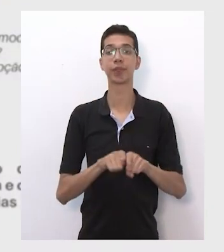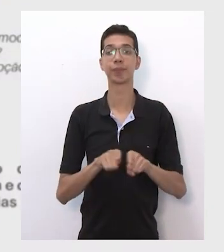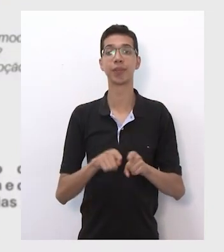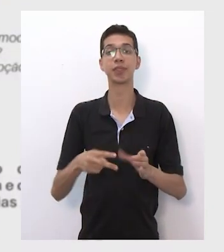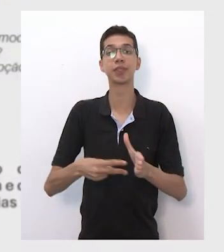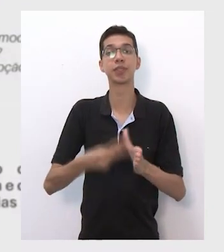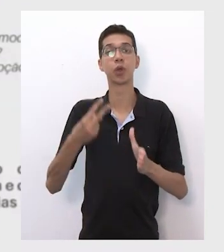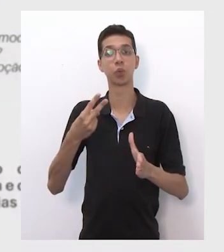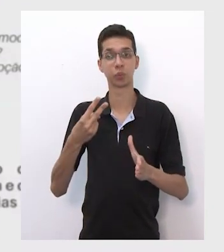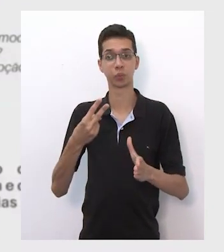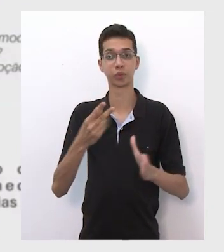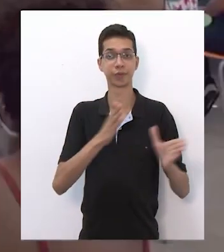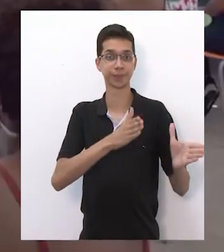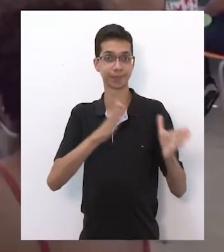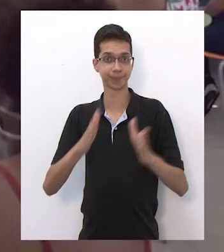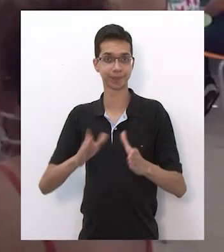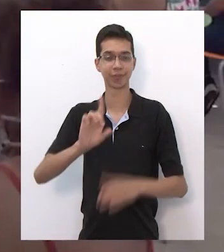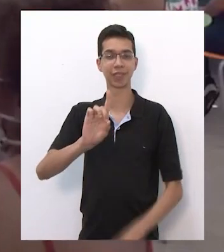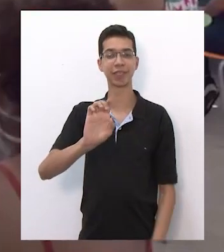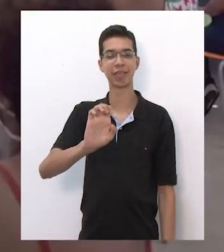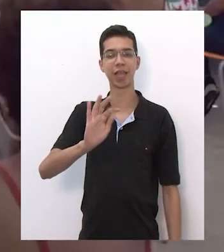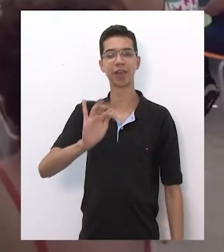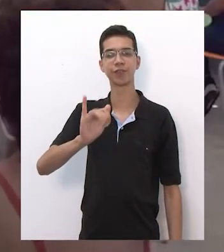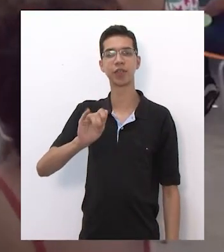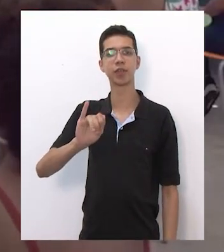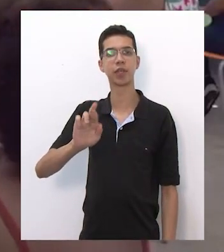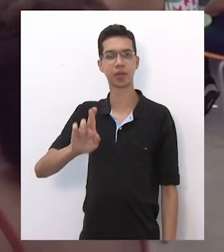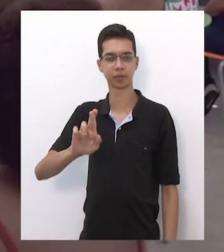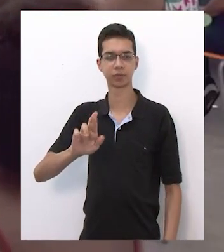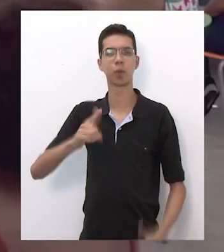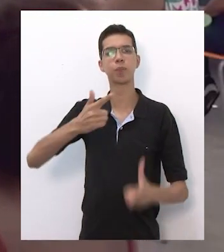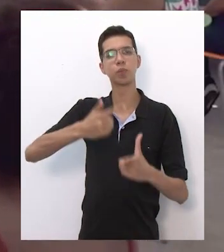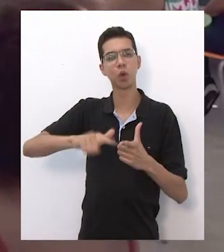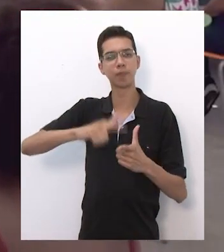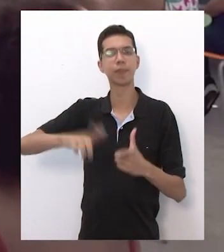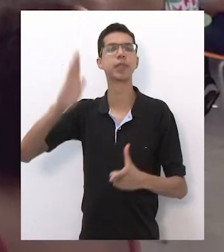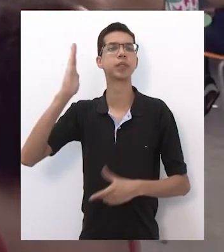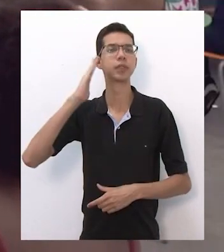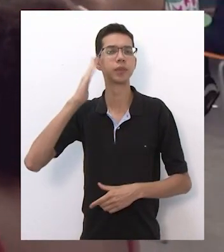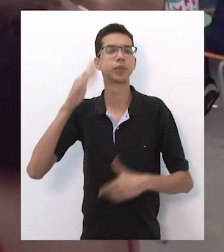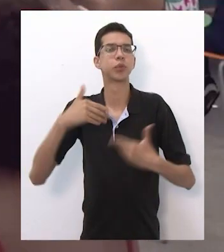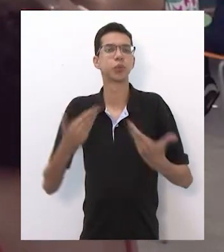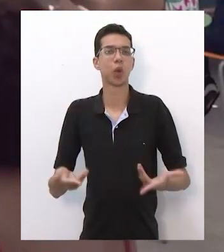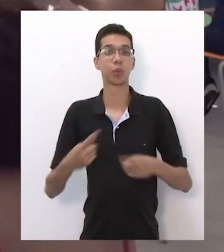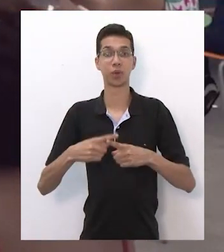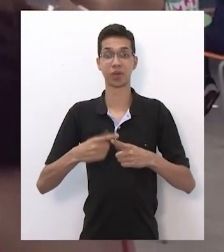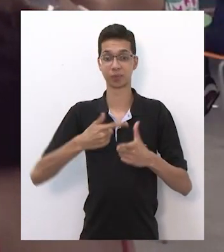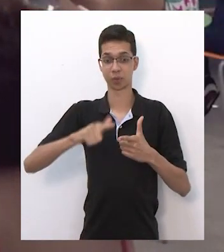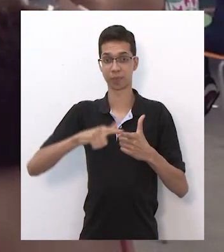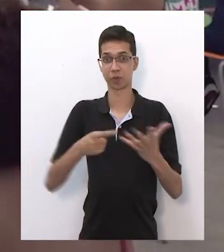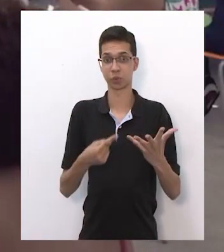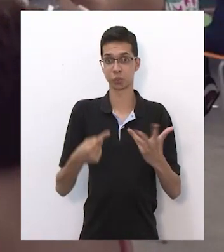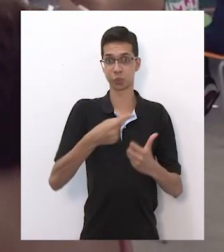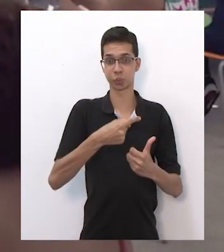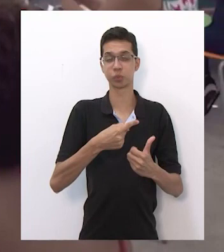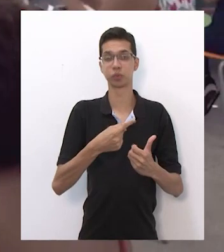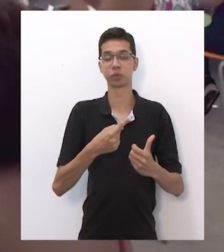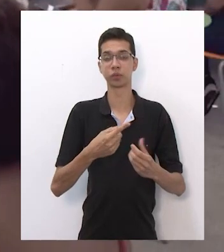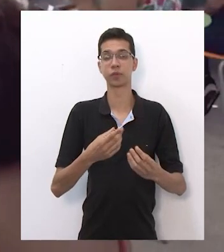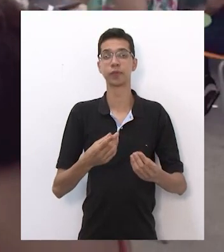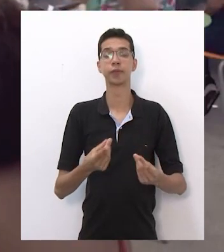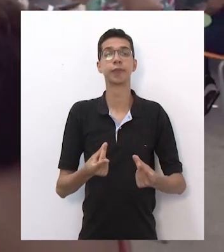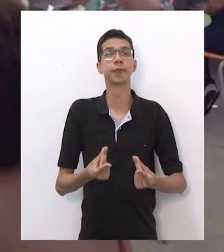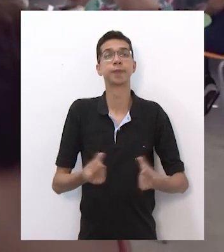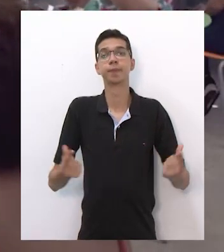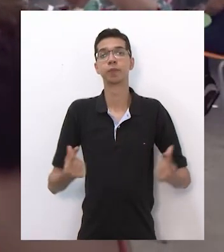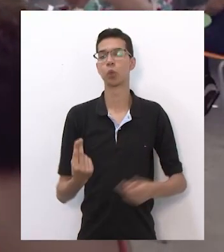o quê? Definir o problema. Eu não consigo resolver todos os problemas de uma vez. A gente precisa resolver um